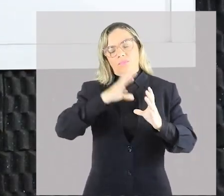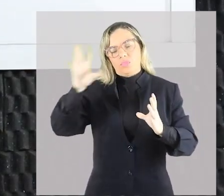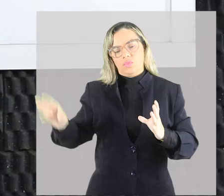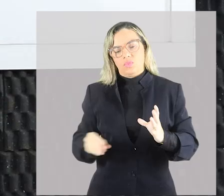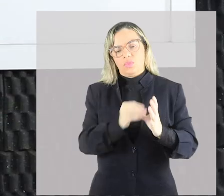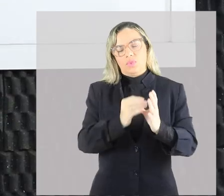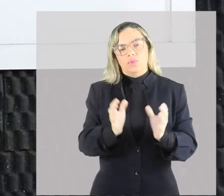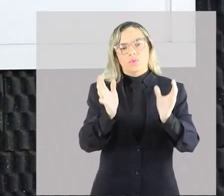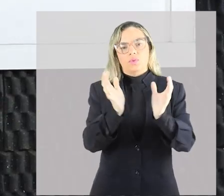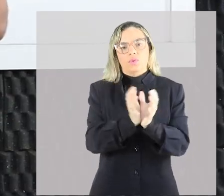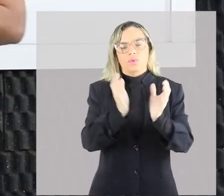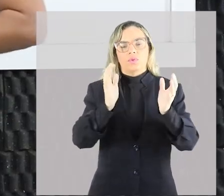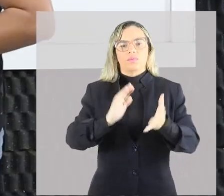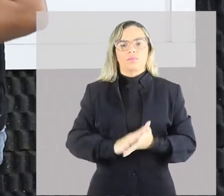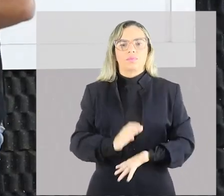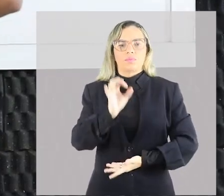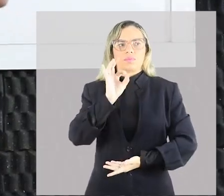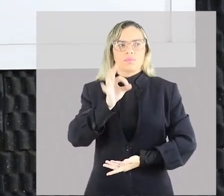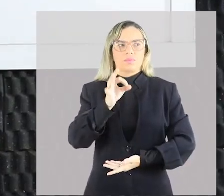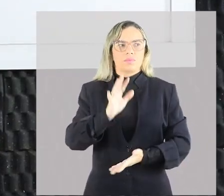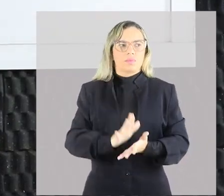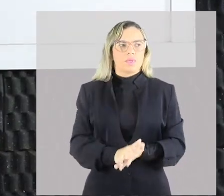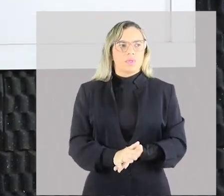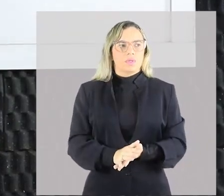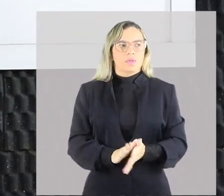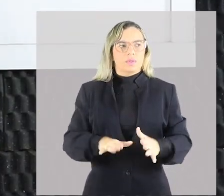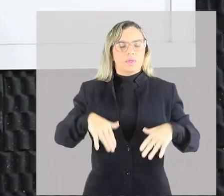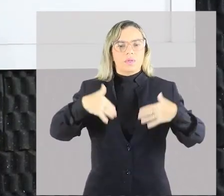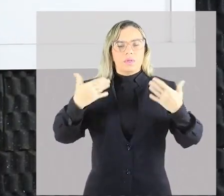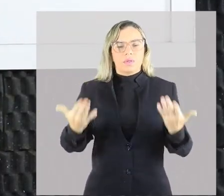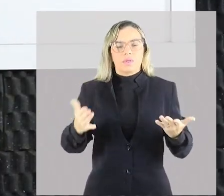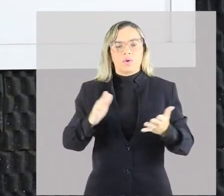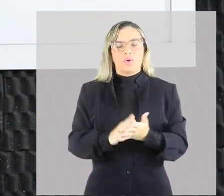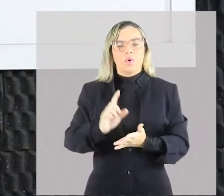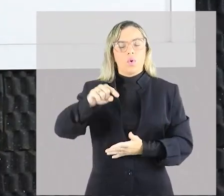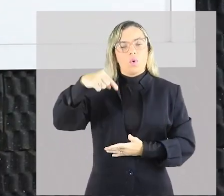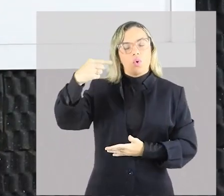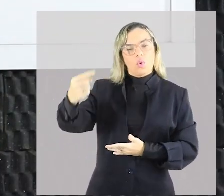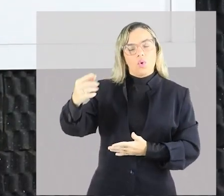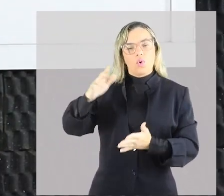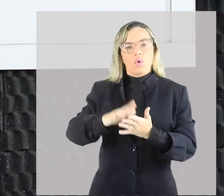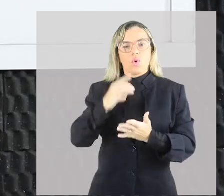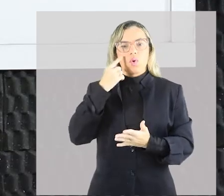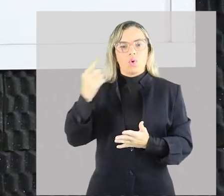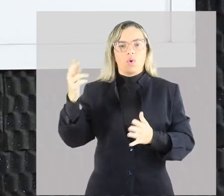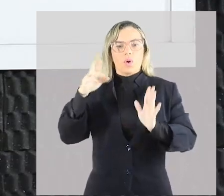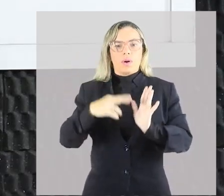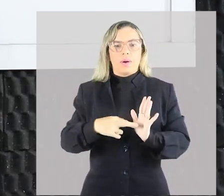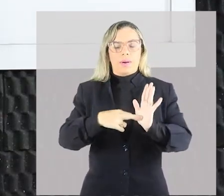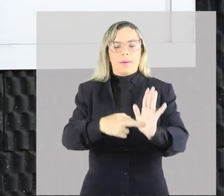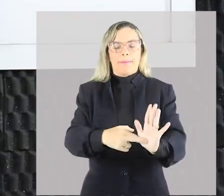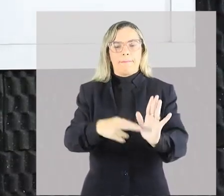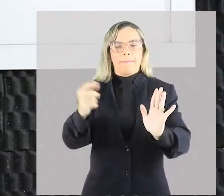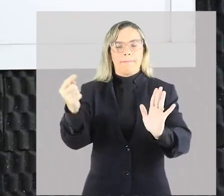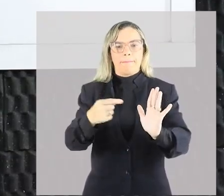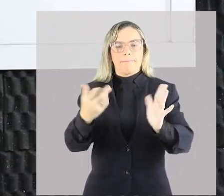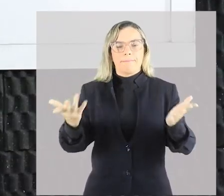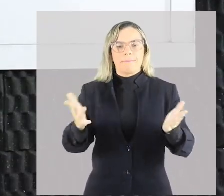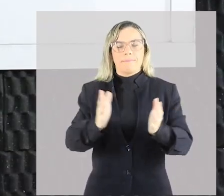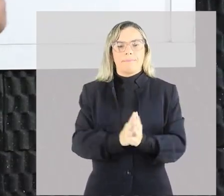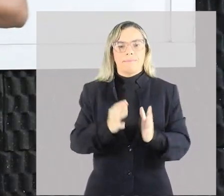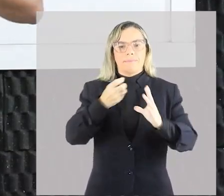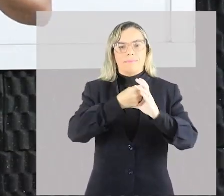daquele seu conjunto. Certinho? Existem outras formas de representação, quando você representa por